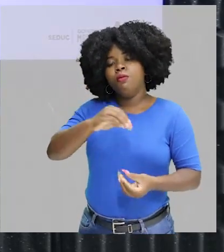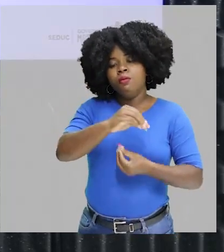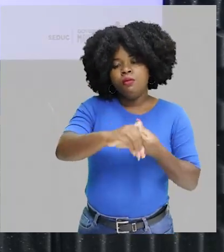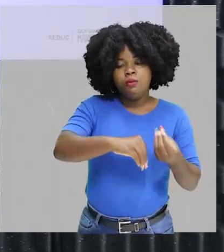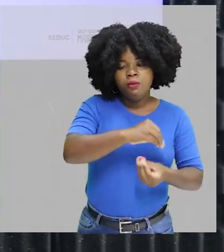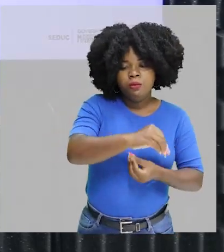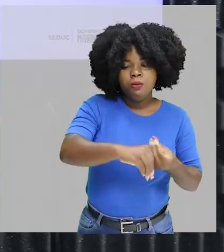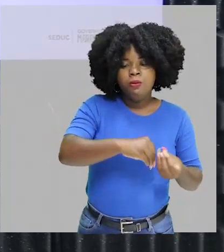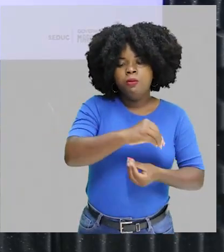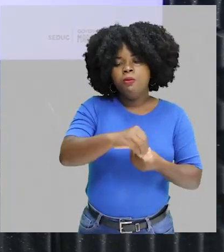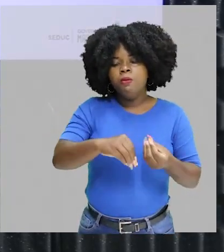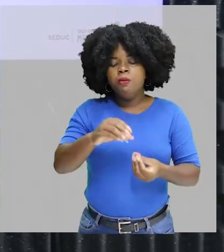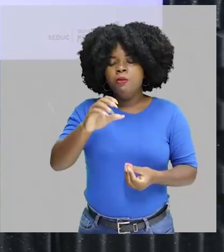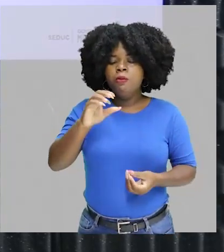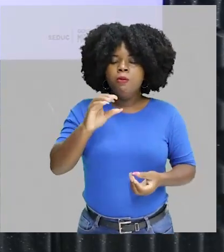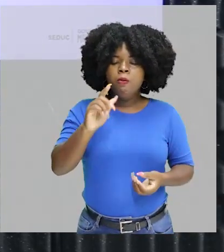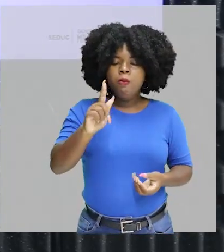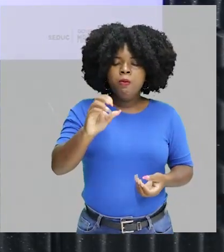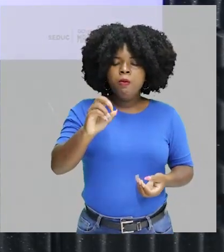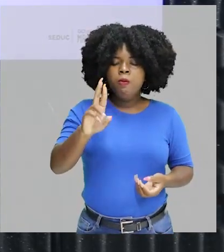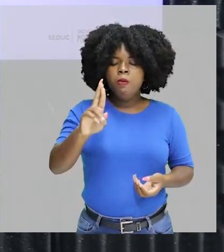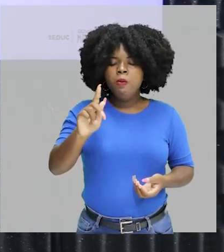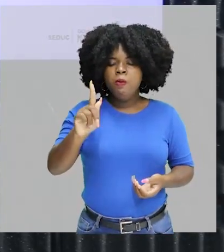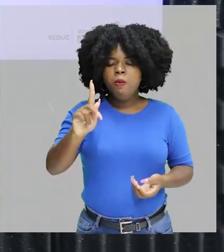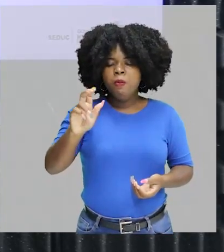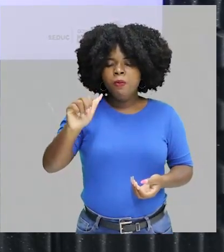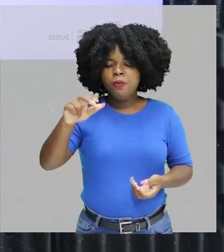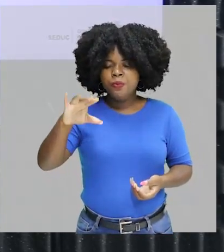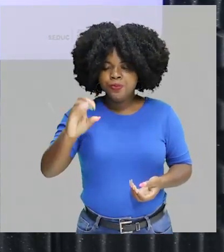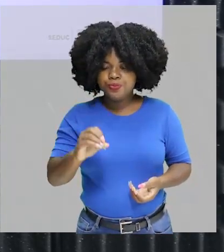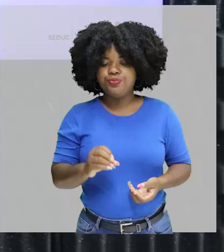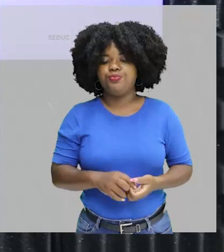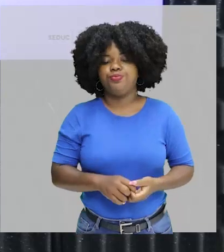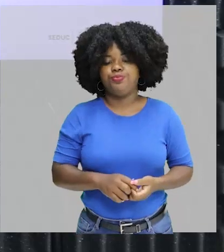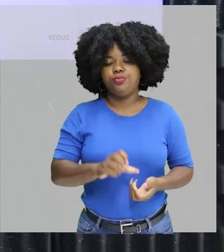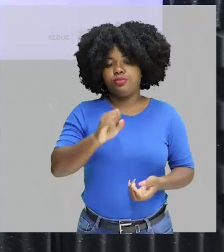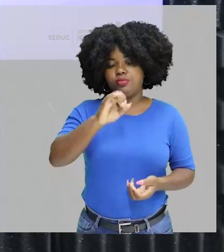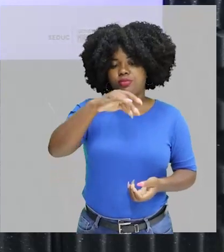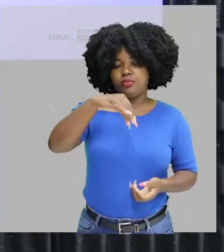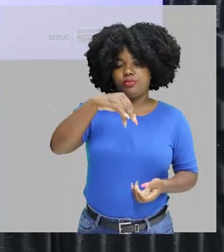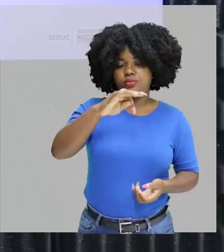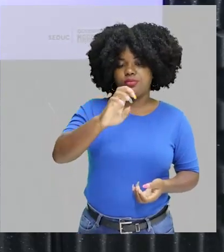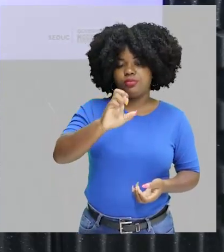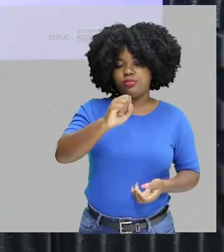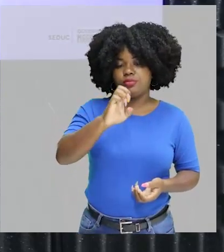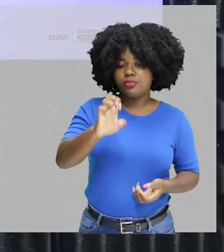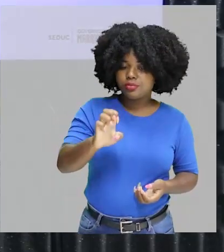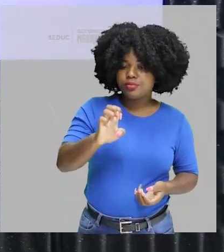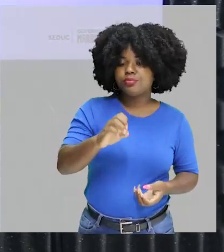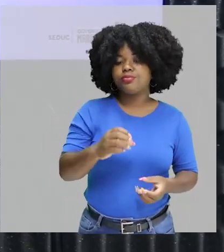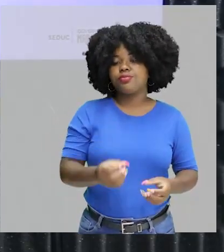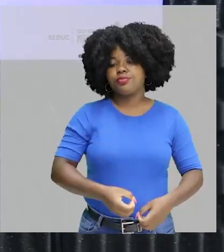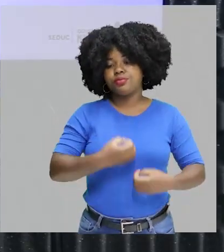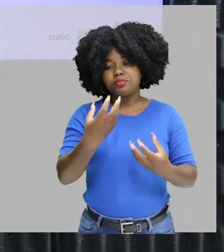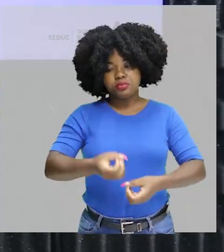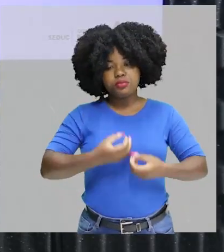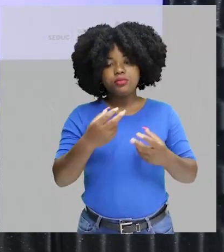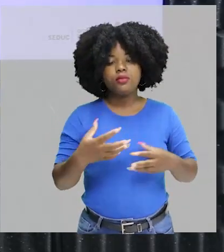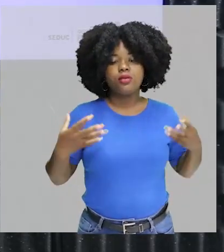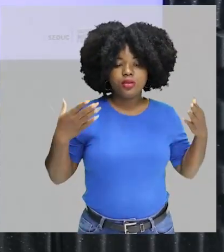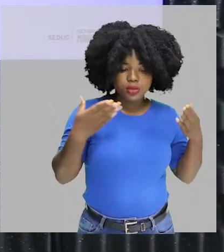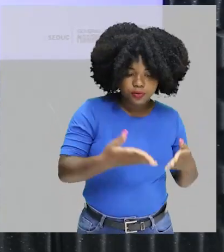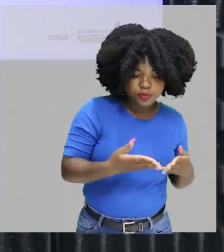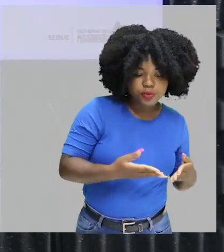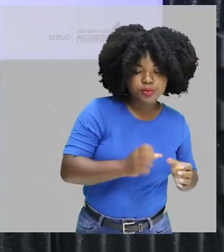turma, quer dizer produção, formação, e está muito ligado à indústria, aos laboratórios de